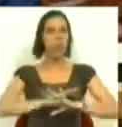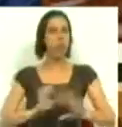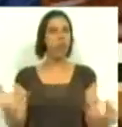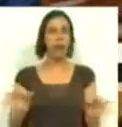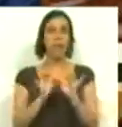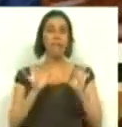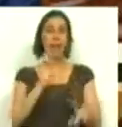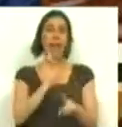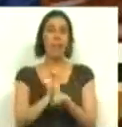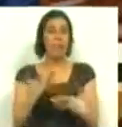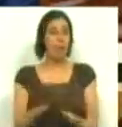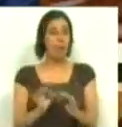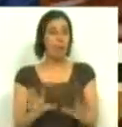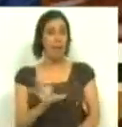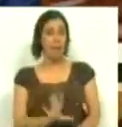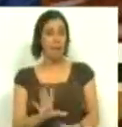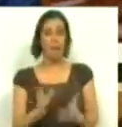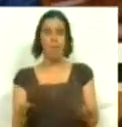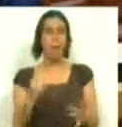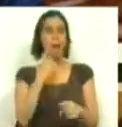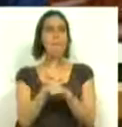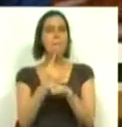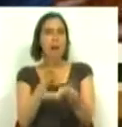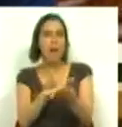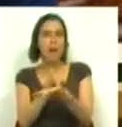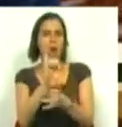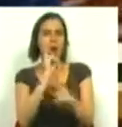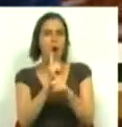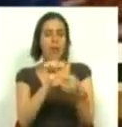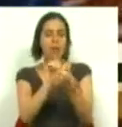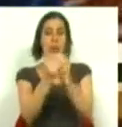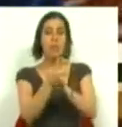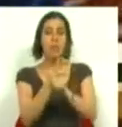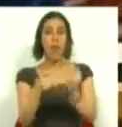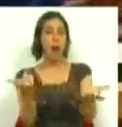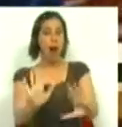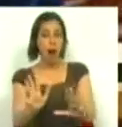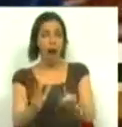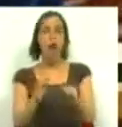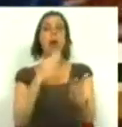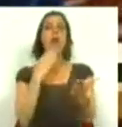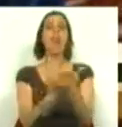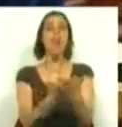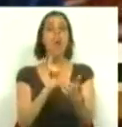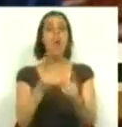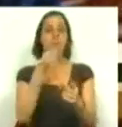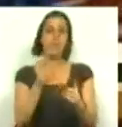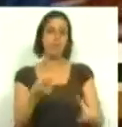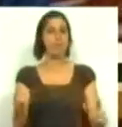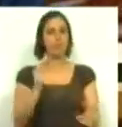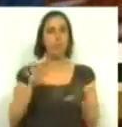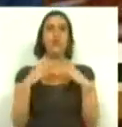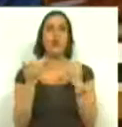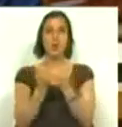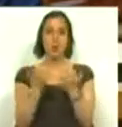sustentável tal como está. A sua manutenção, sem as mudanças necessárias, ocasiona